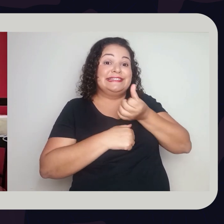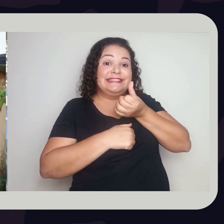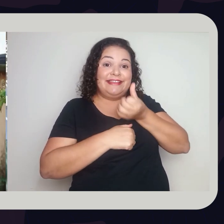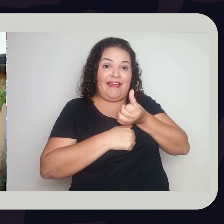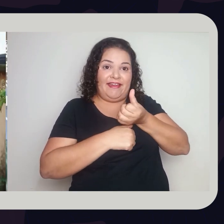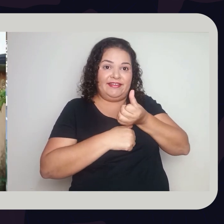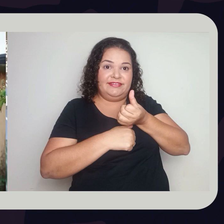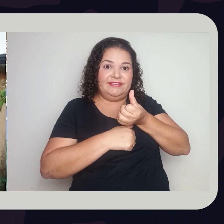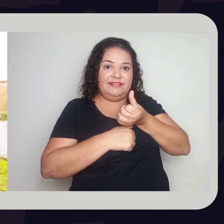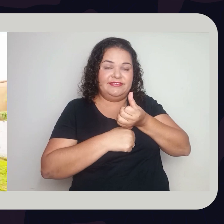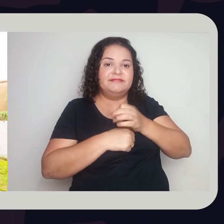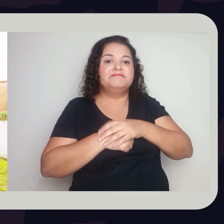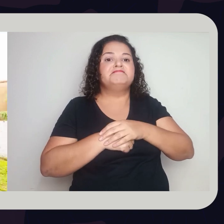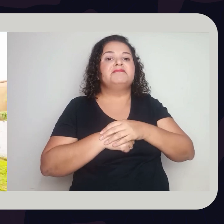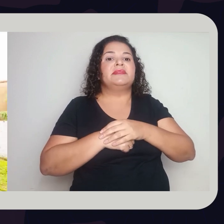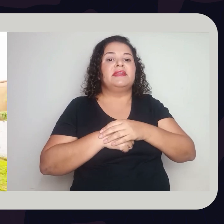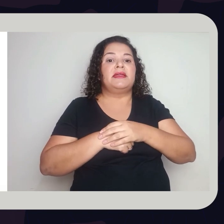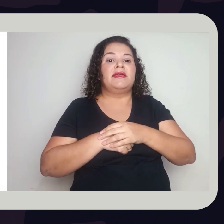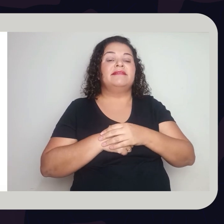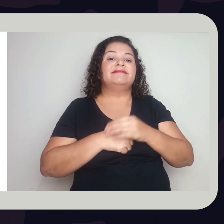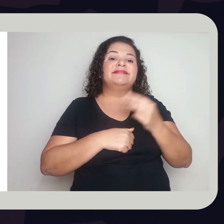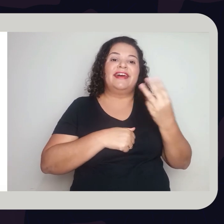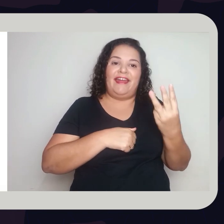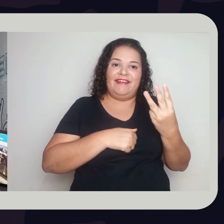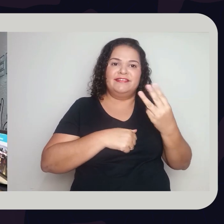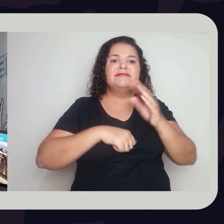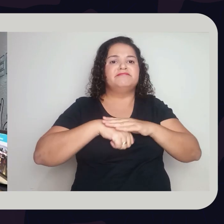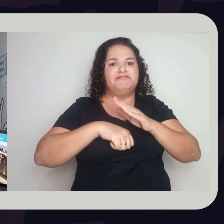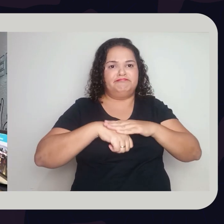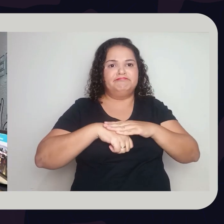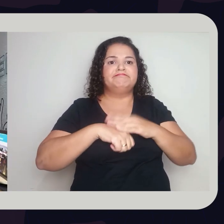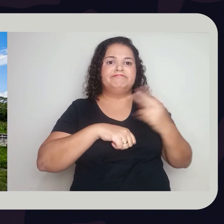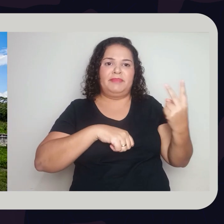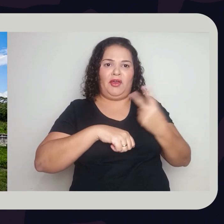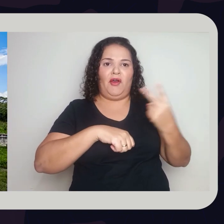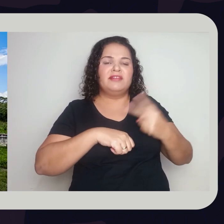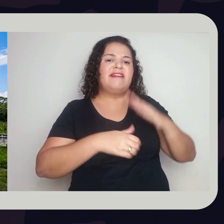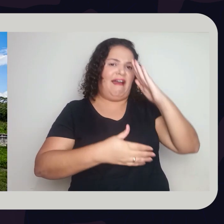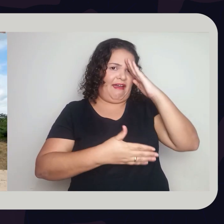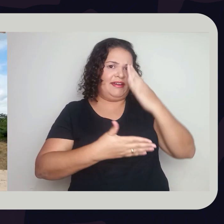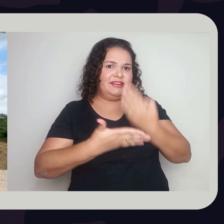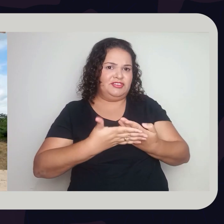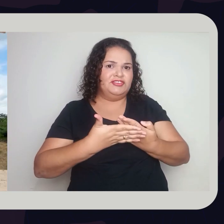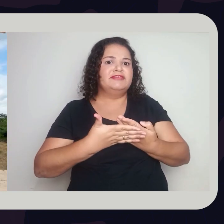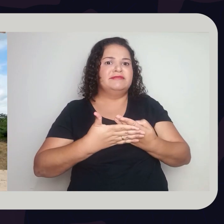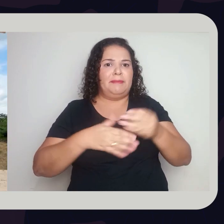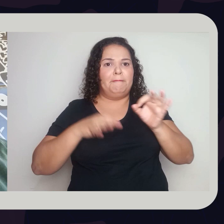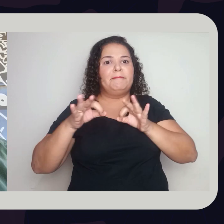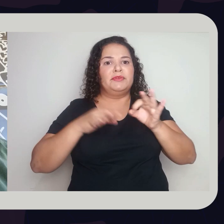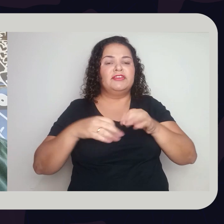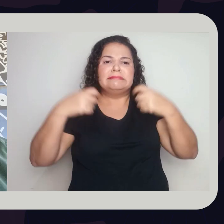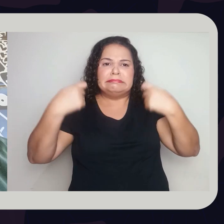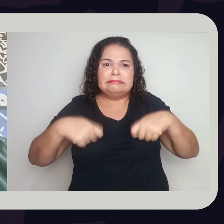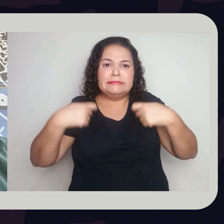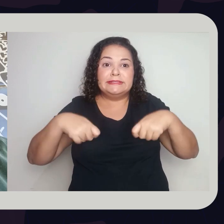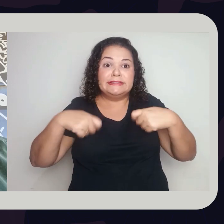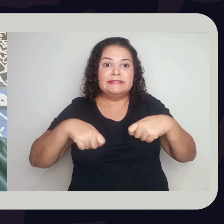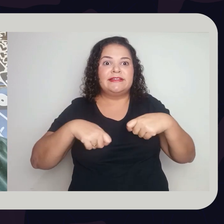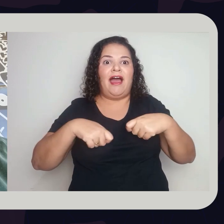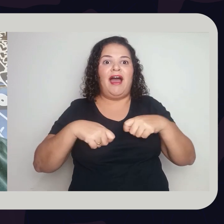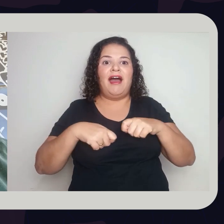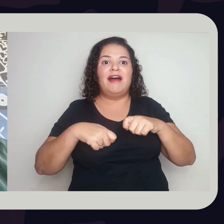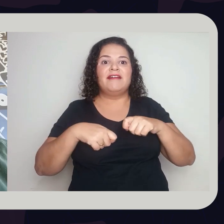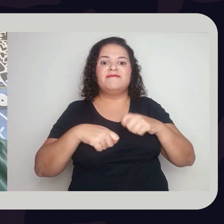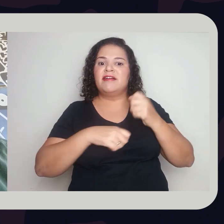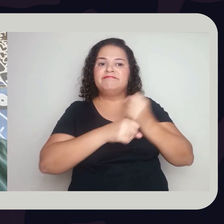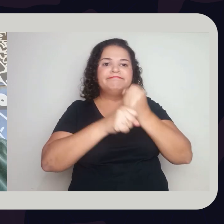né? Essas 6 ações foram financiadas metade por nós mesmos, porque a gente acredita muito